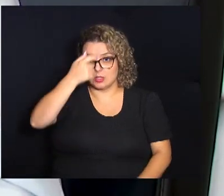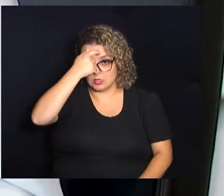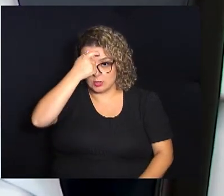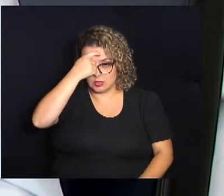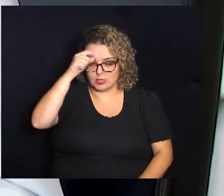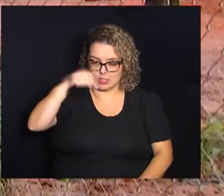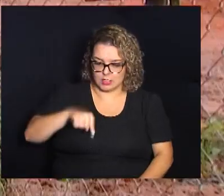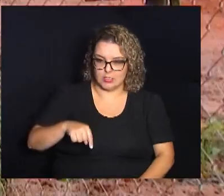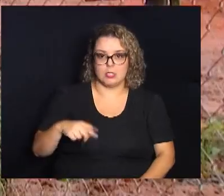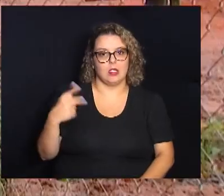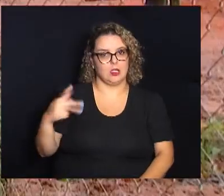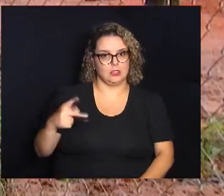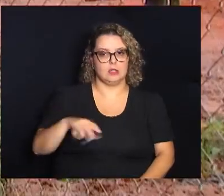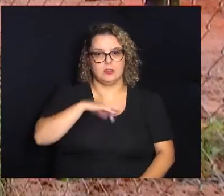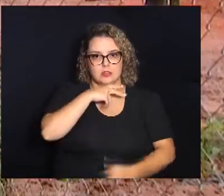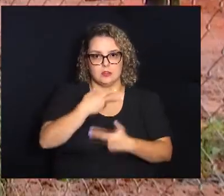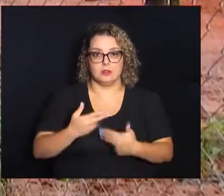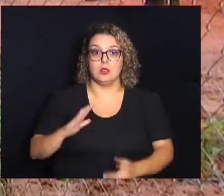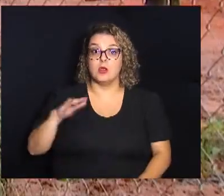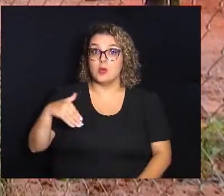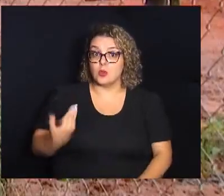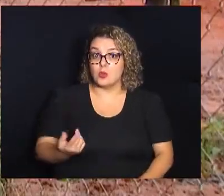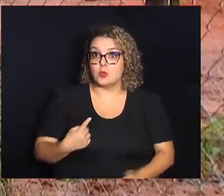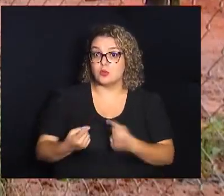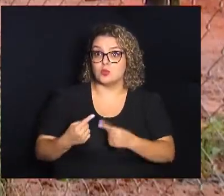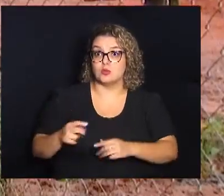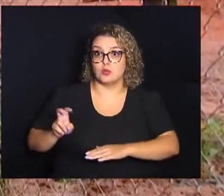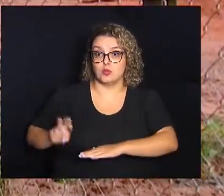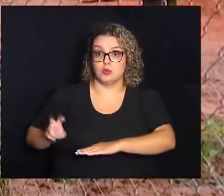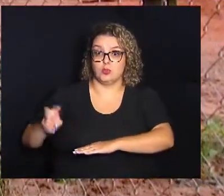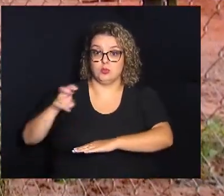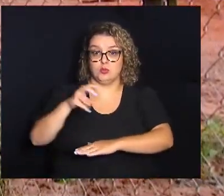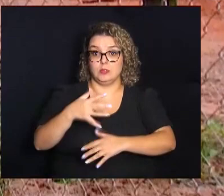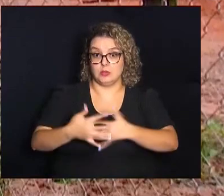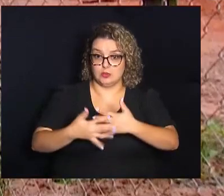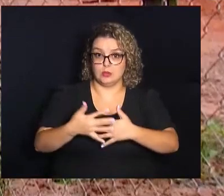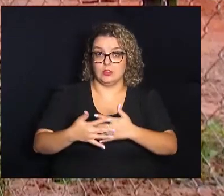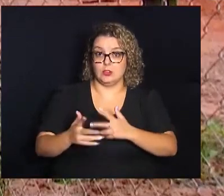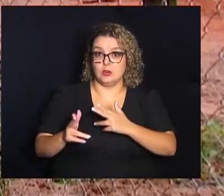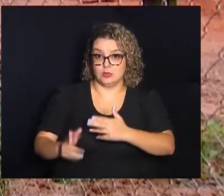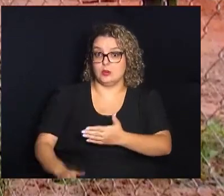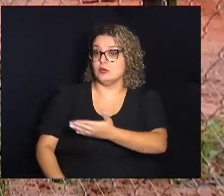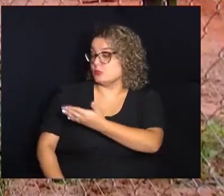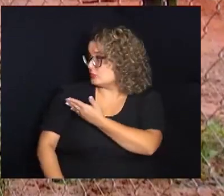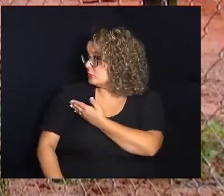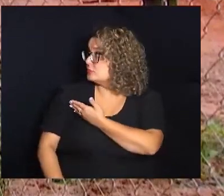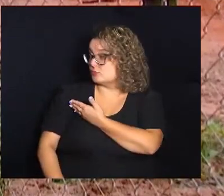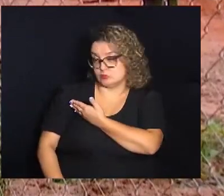o espaço é deles. Quando a passagem está obstruída, como é o caso aqui,